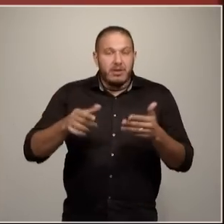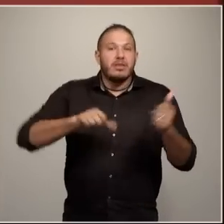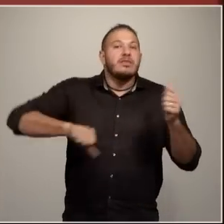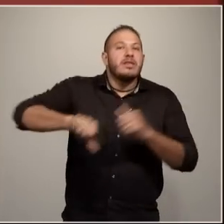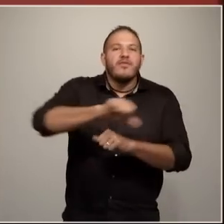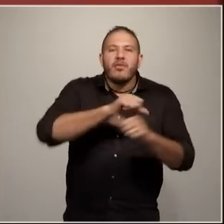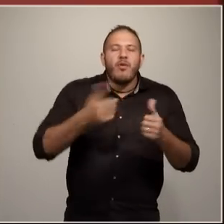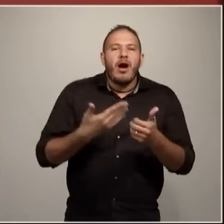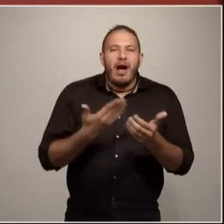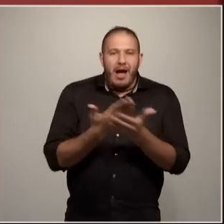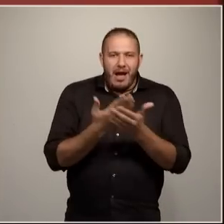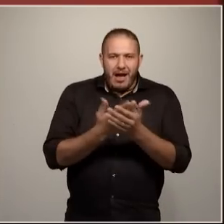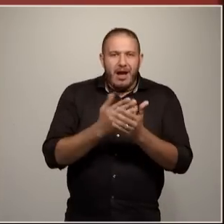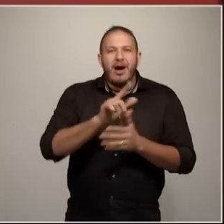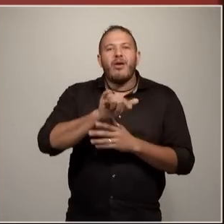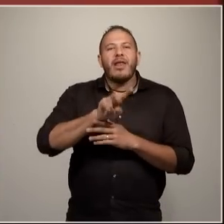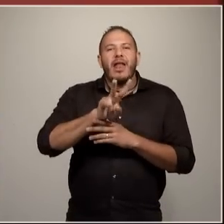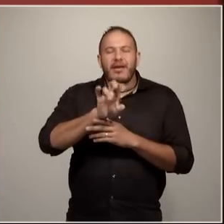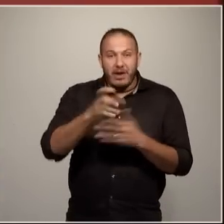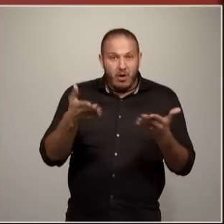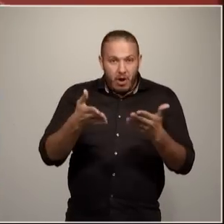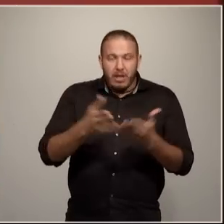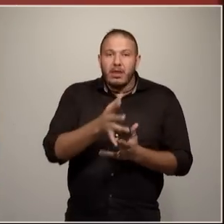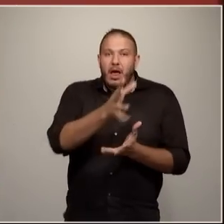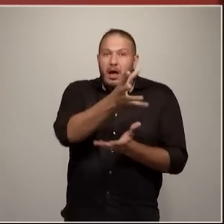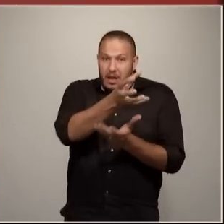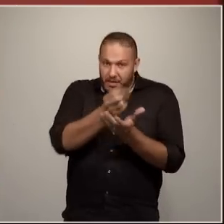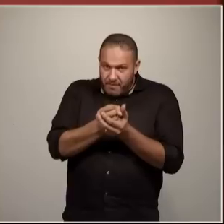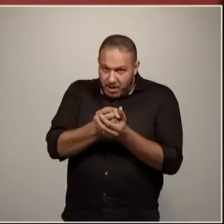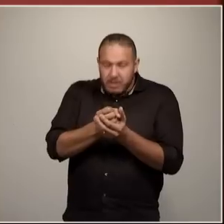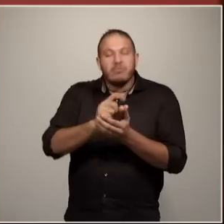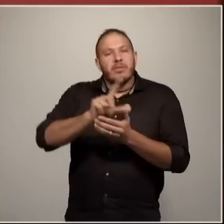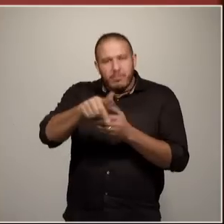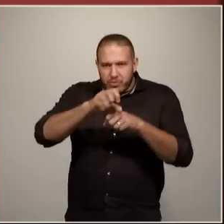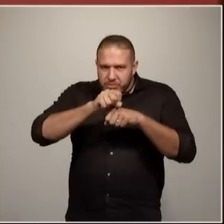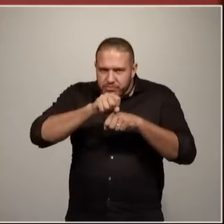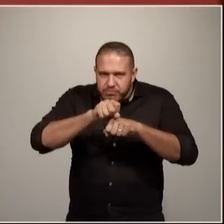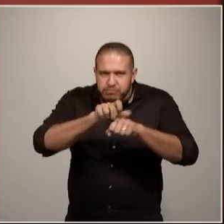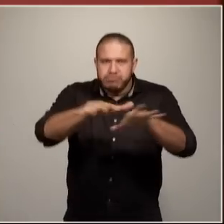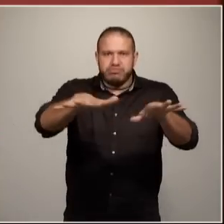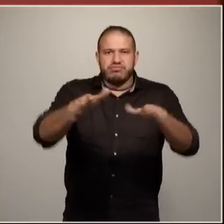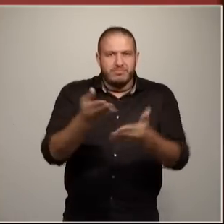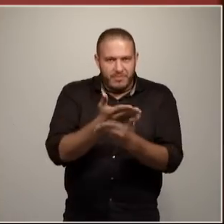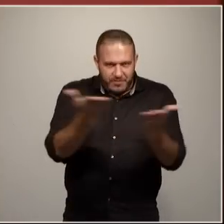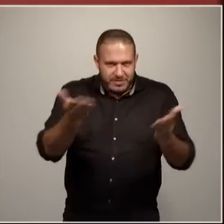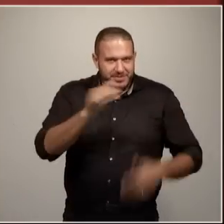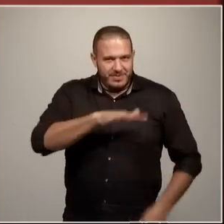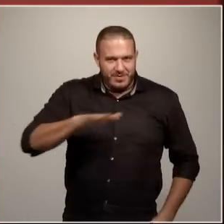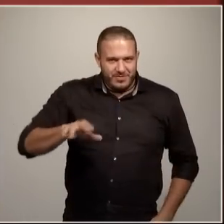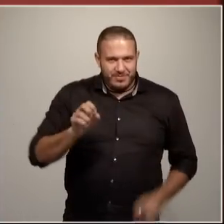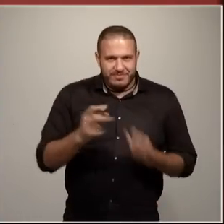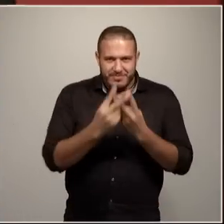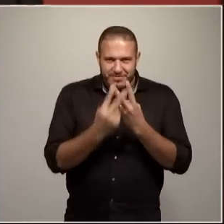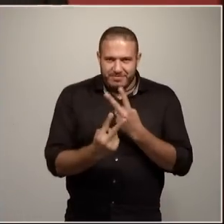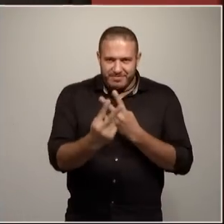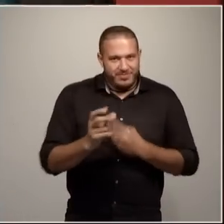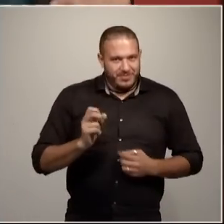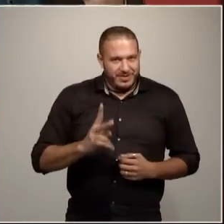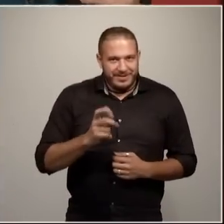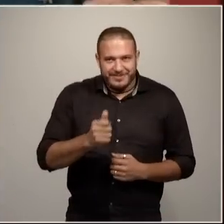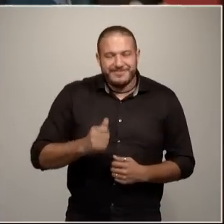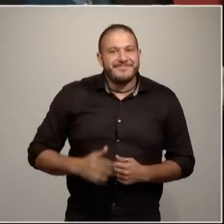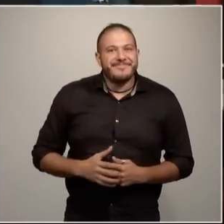nossa live numa aula de revisão que está sendo gravada e vai ser disponibilizada para vocês. Tá ok?